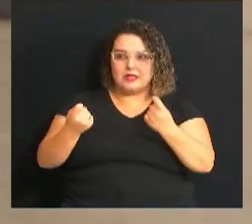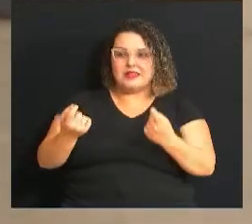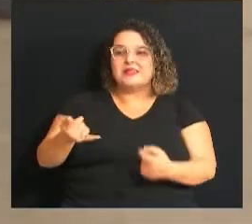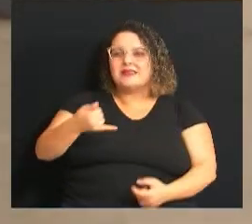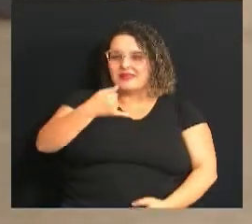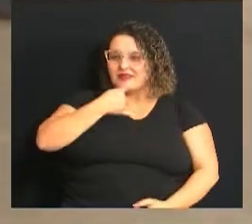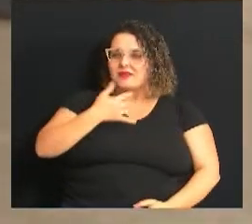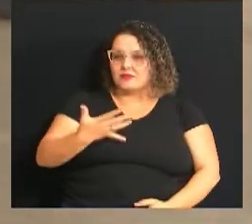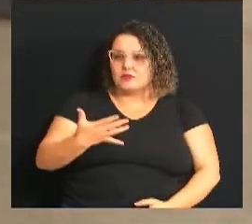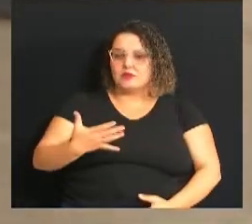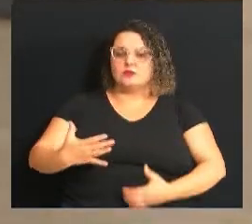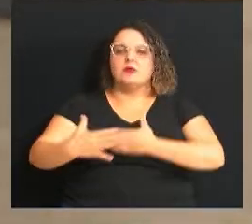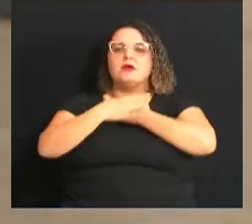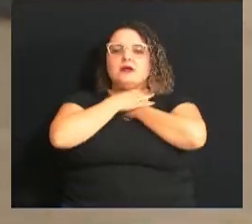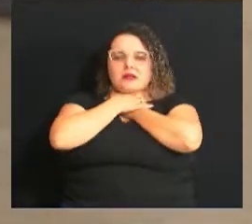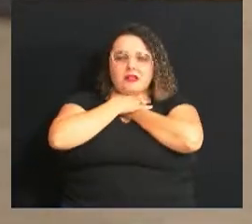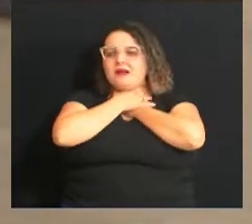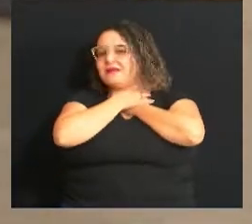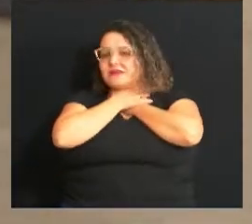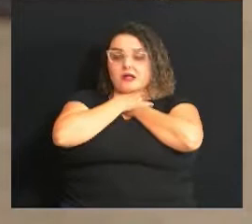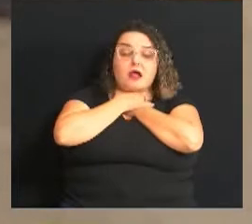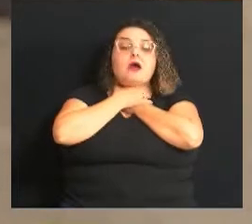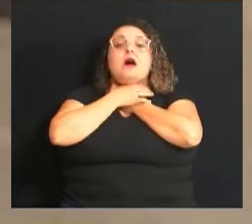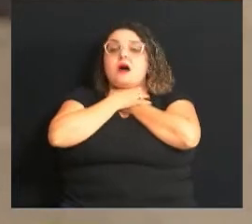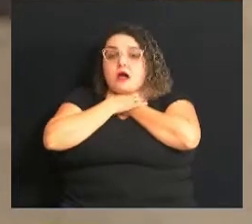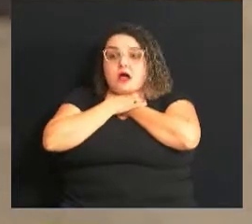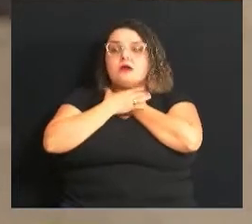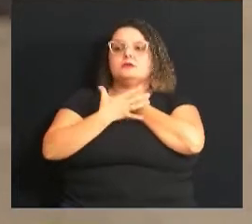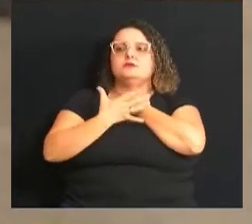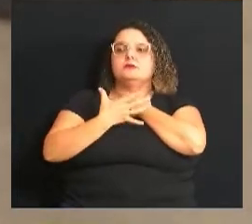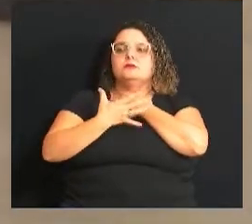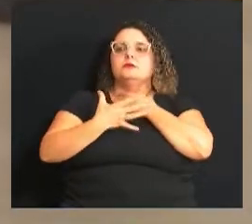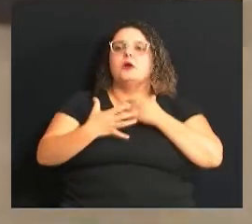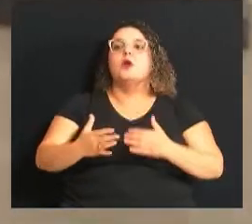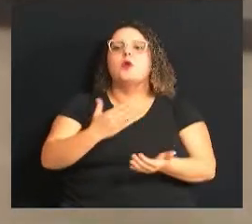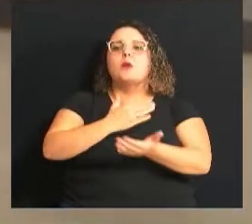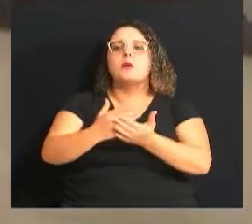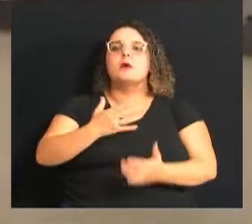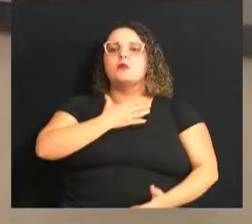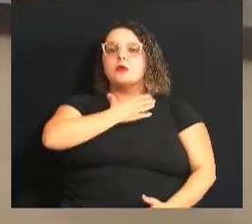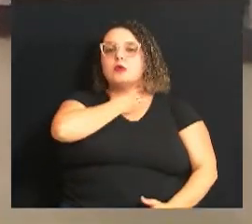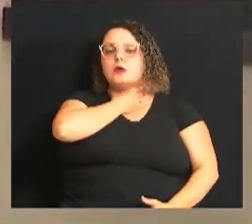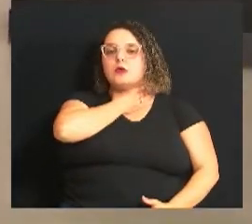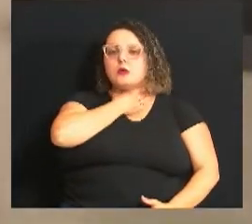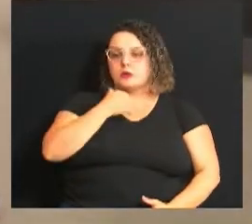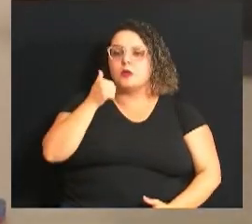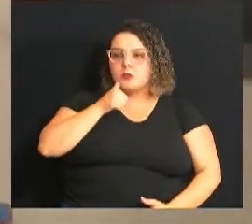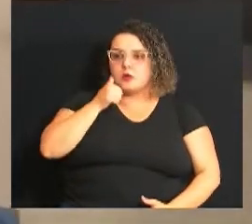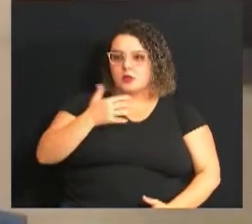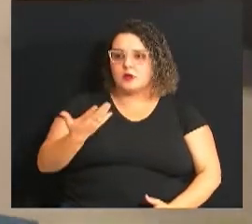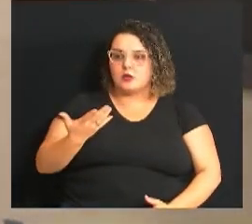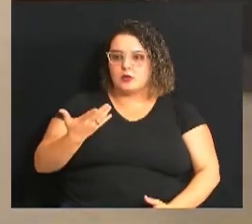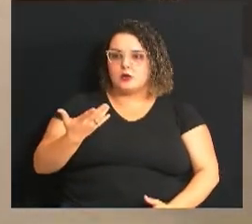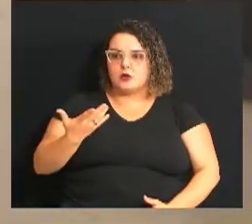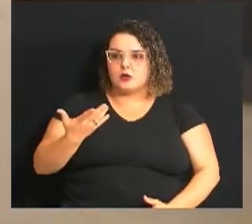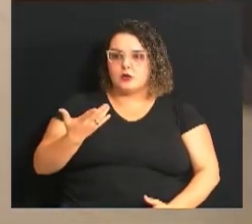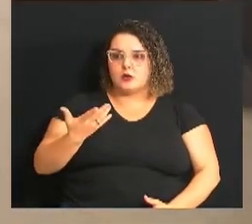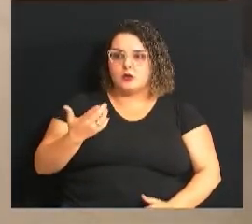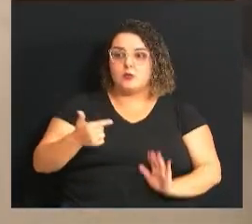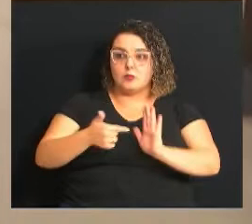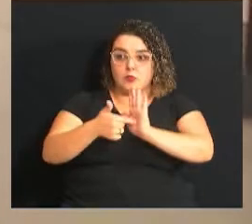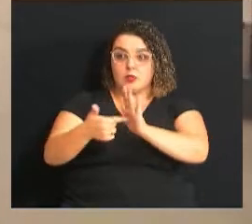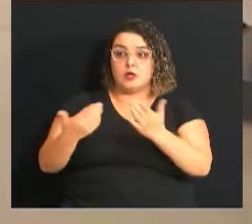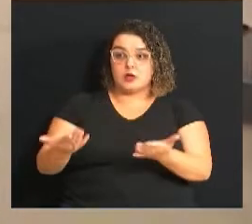questão do estrangulamento, né, o enforcamento. Muitos homens atacam o pescoço da mulher, né? Então a gente pode estar demonstrando aqui